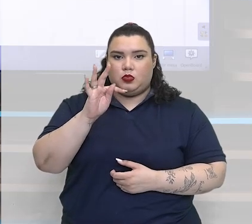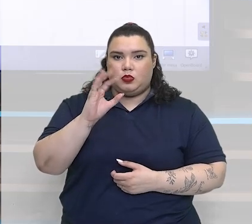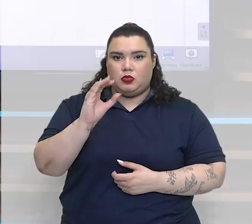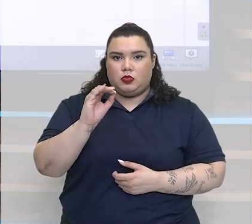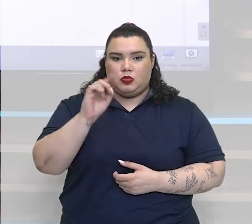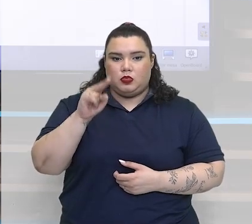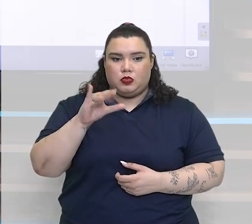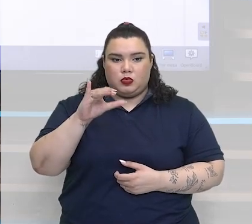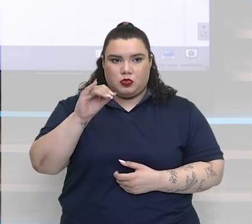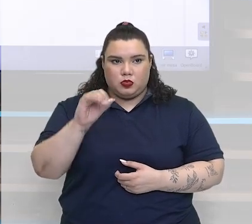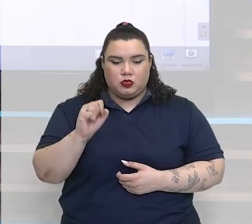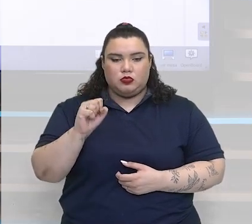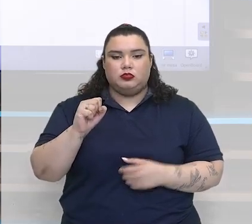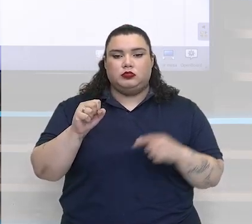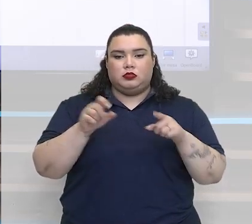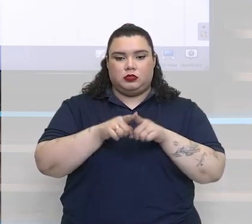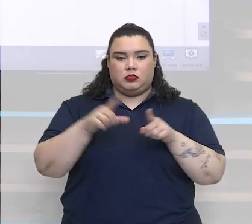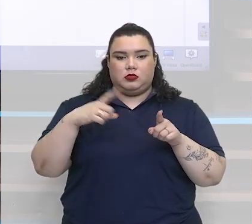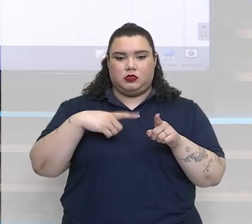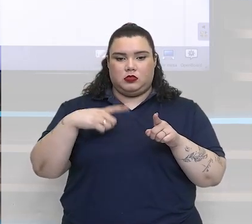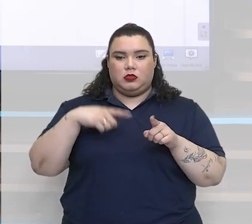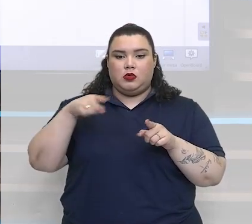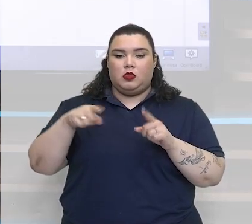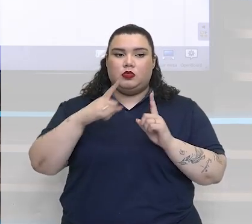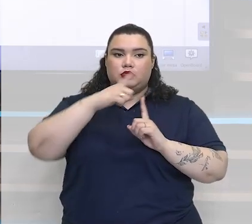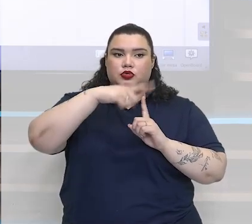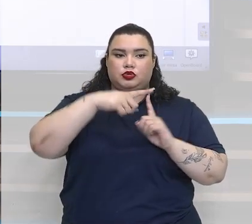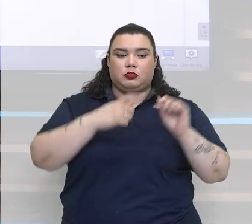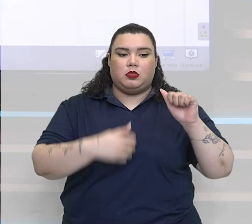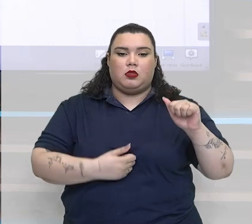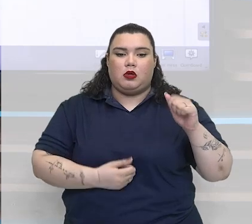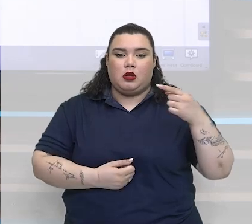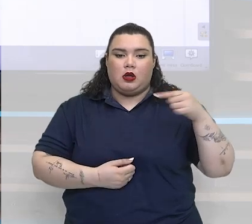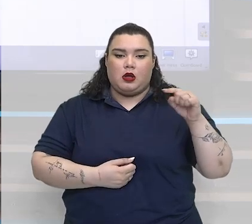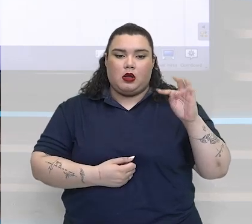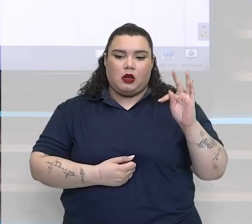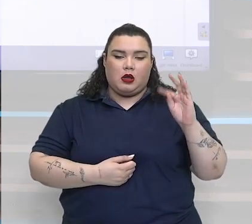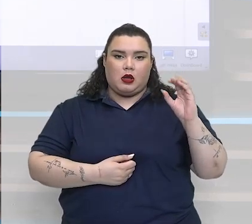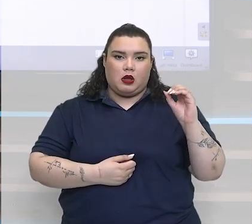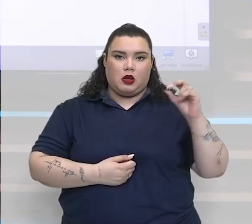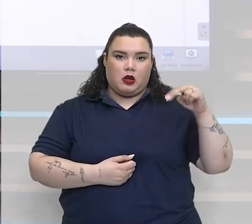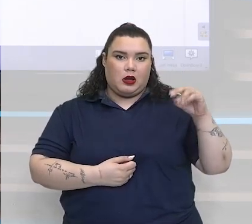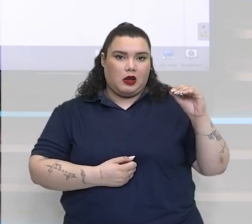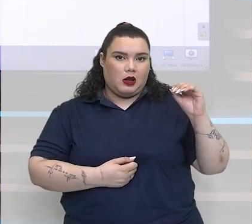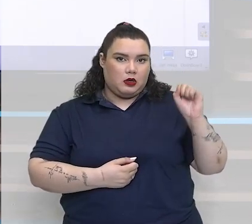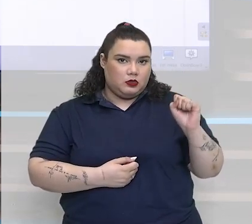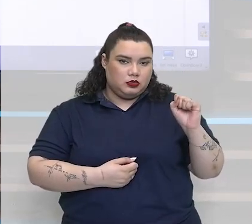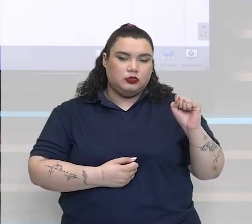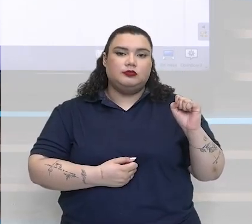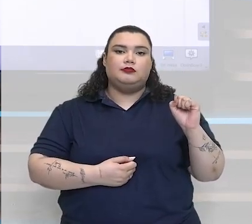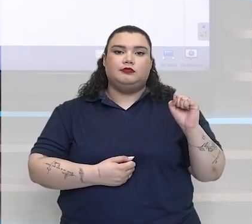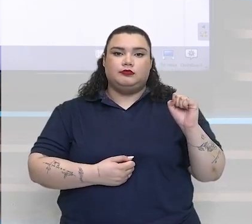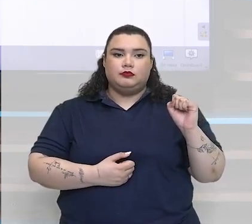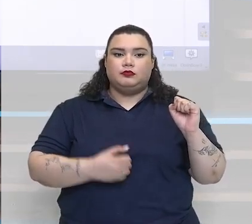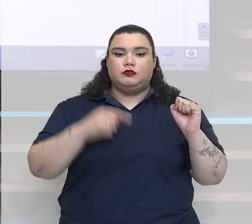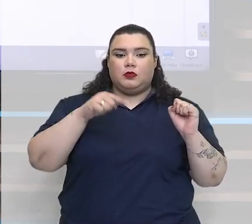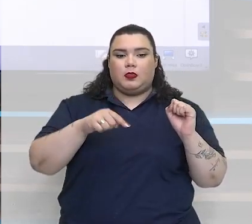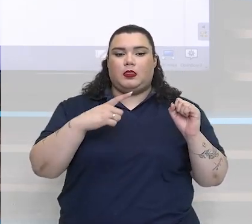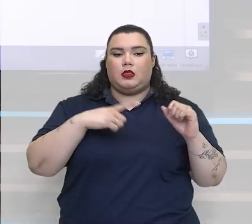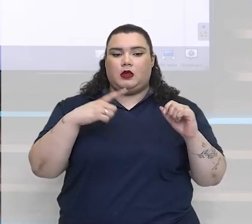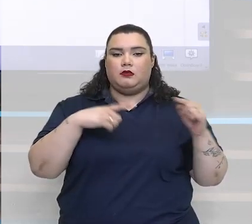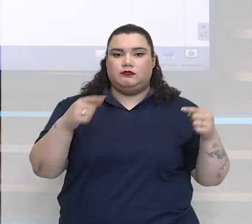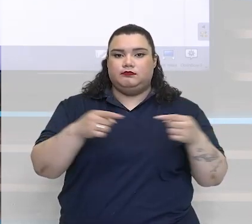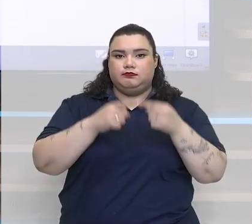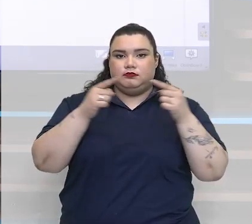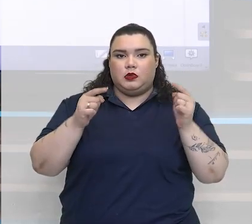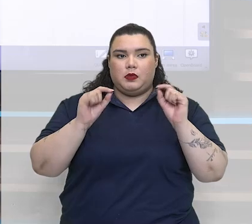monossílabos tônicos, tá? Então, com exceção dos átonos, com exceção dos monossílabos átonos, aqueles que eu